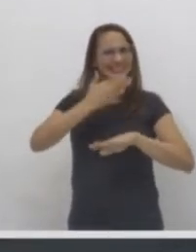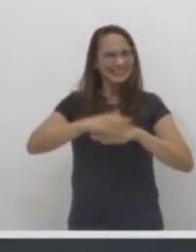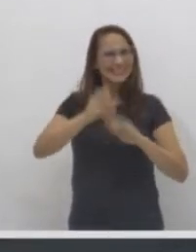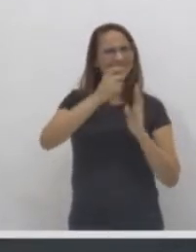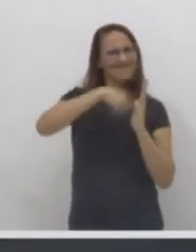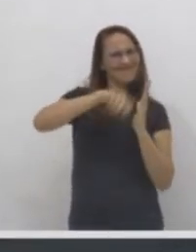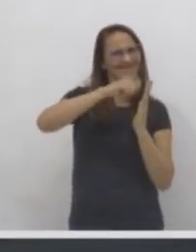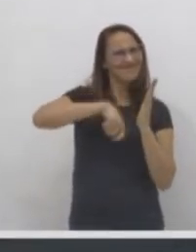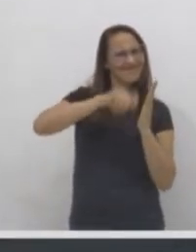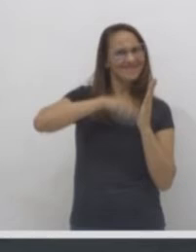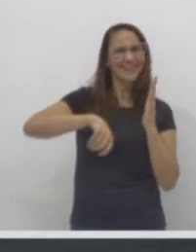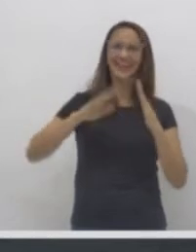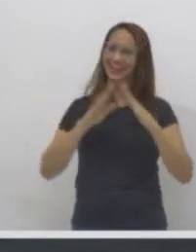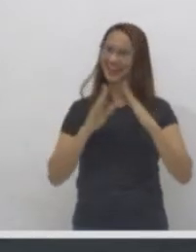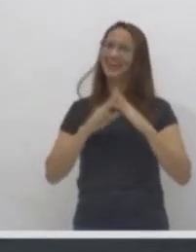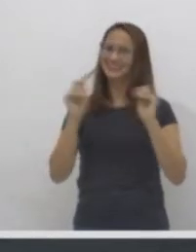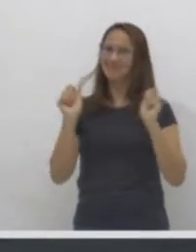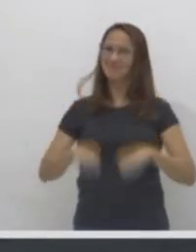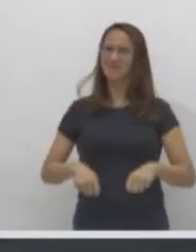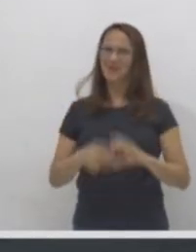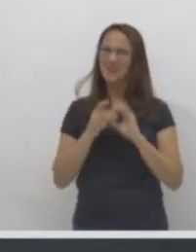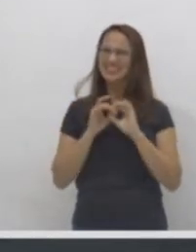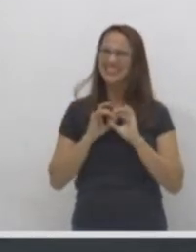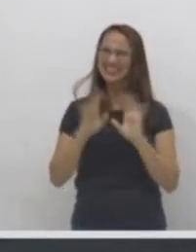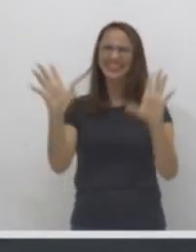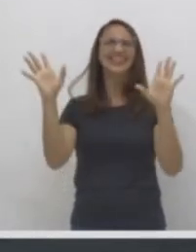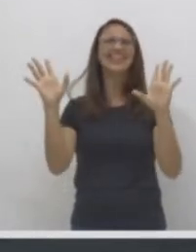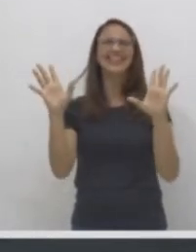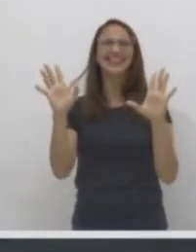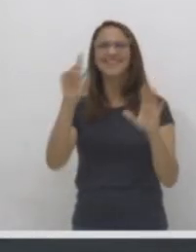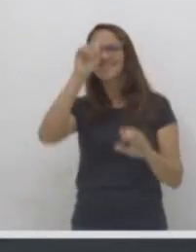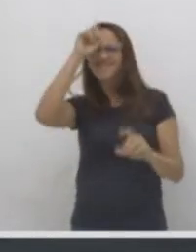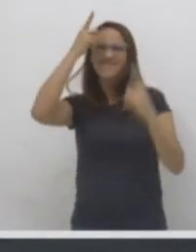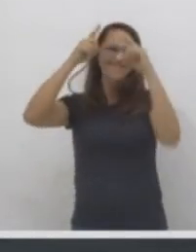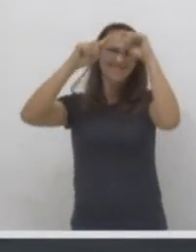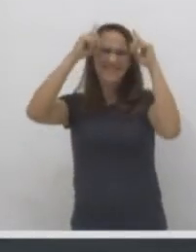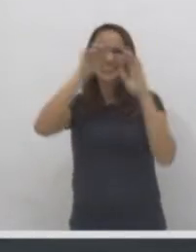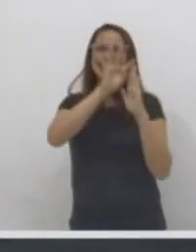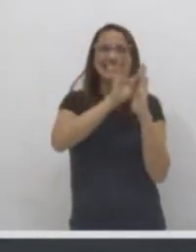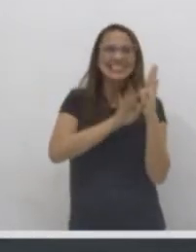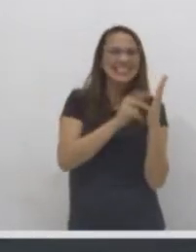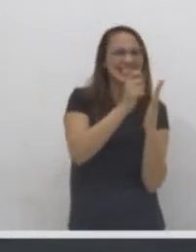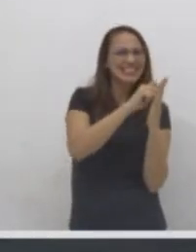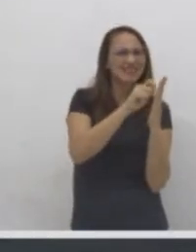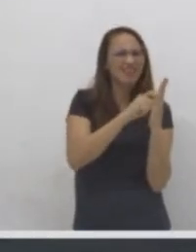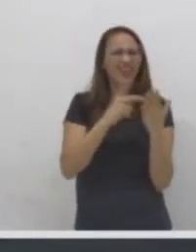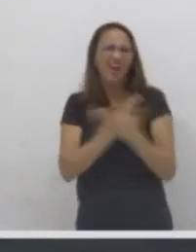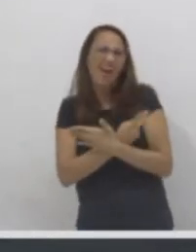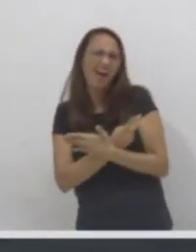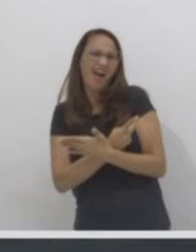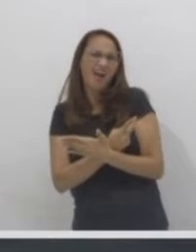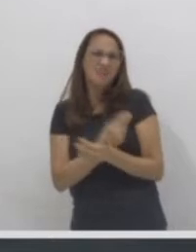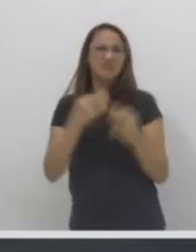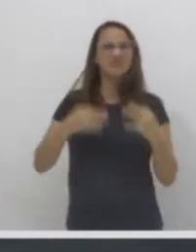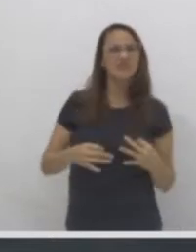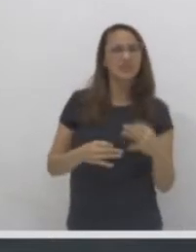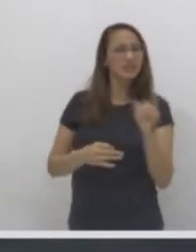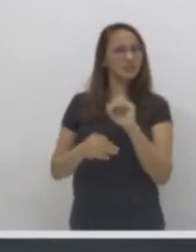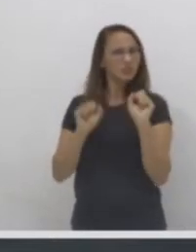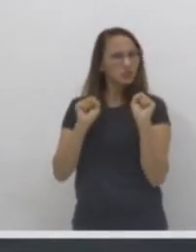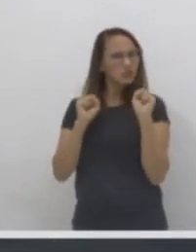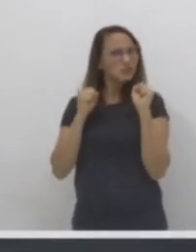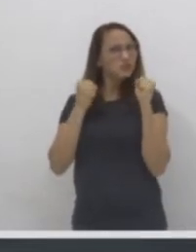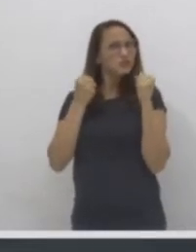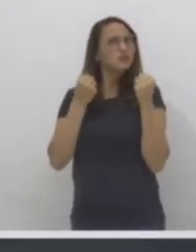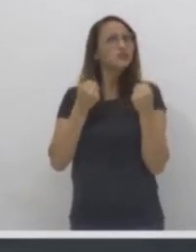as tentativas em casa, produza textos, não se importe se está certo ou se está errado. É importante que você se